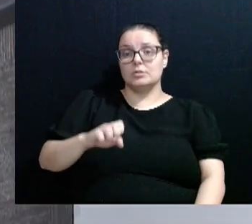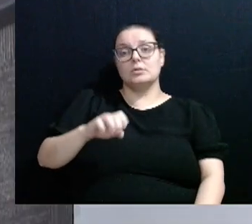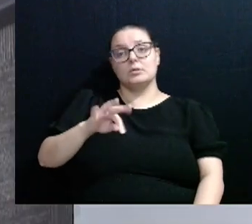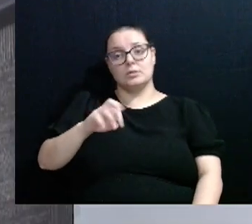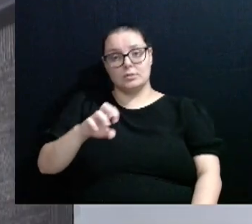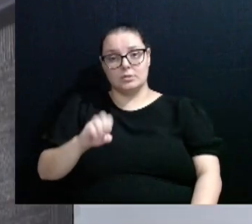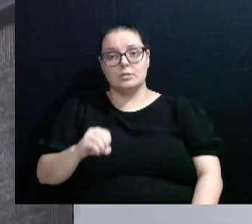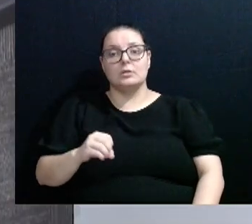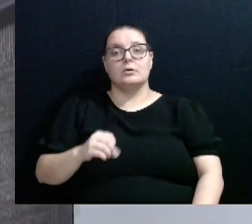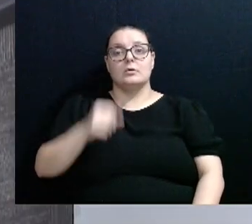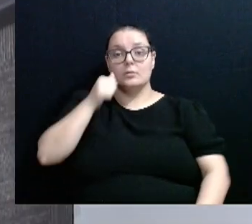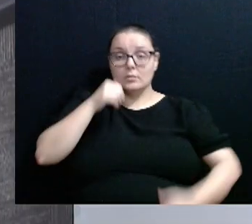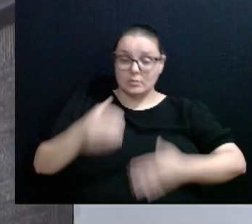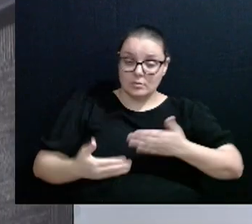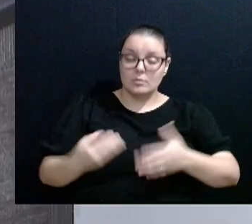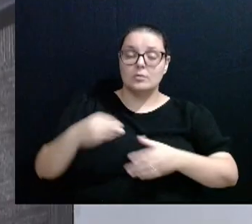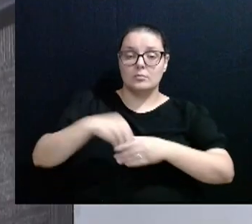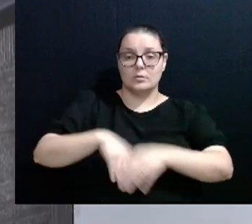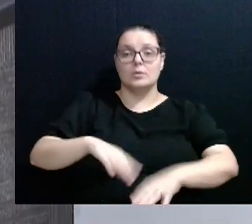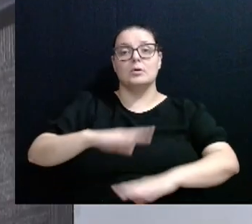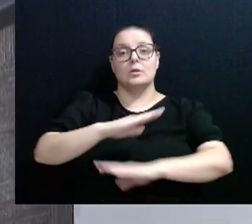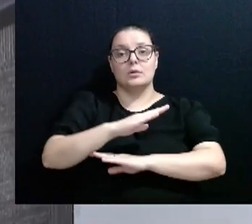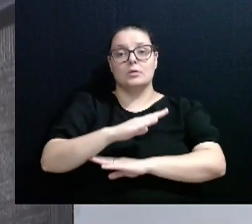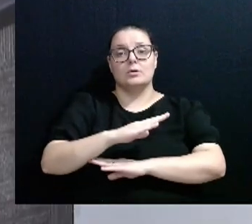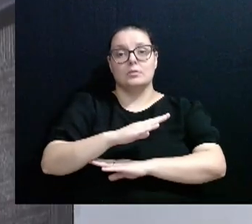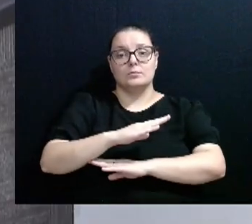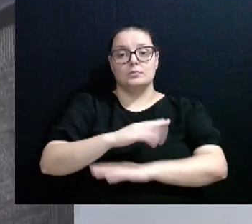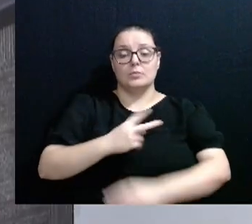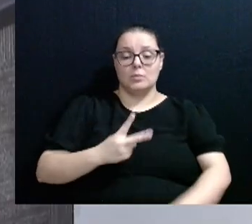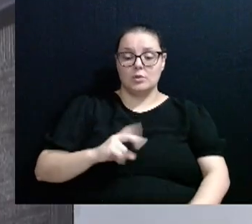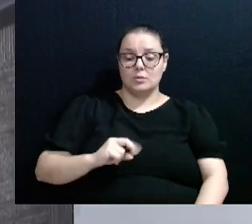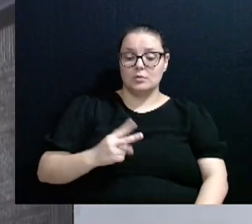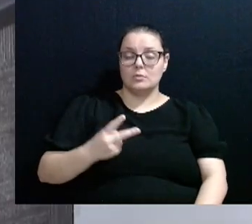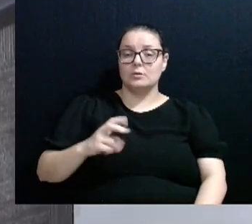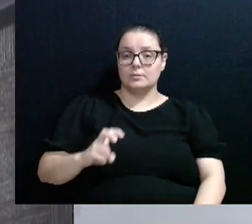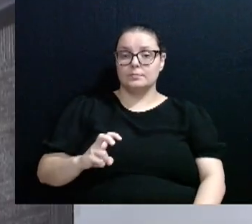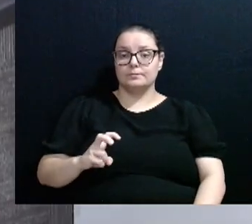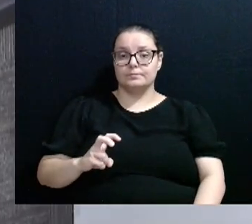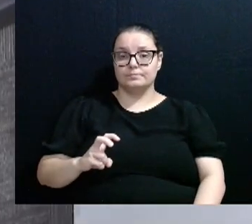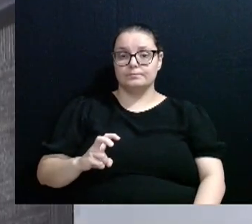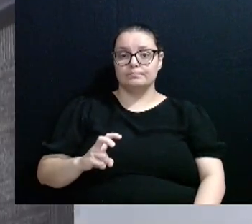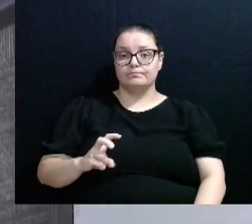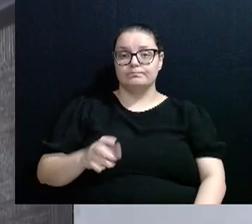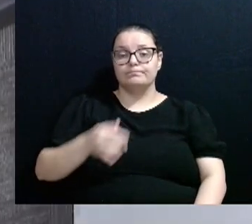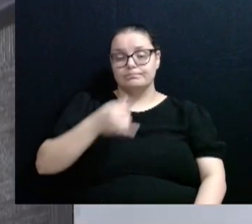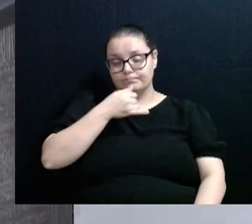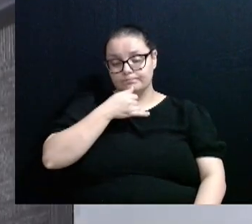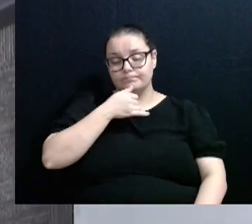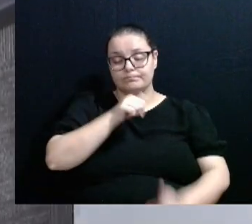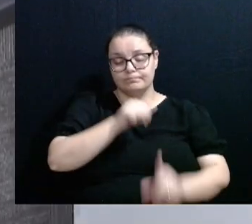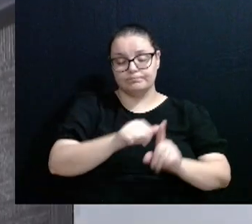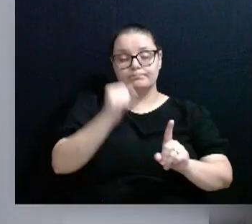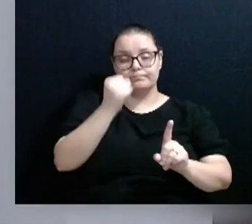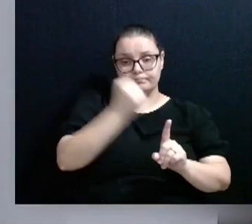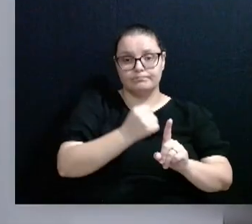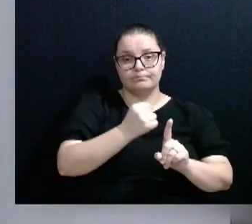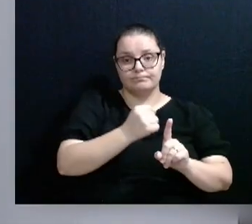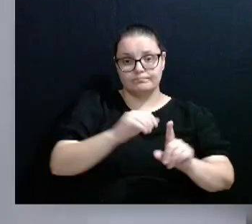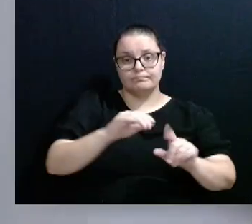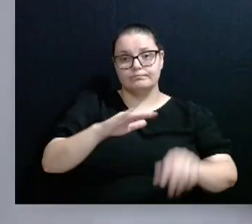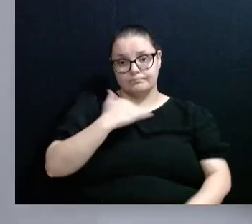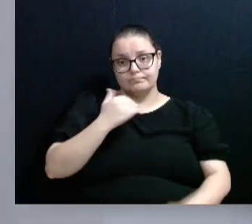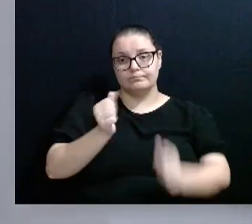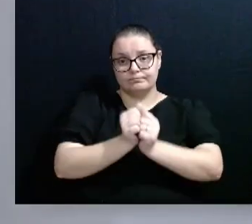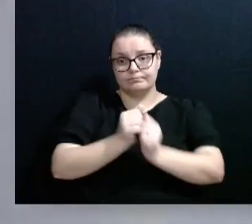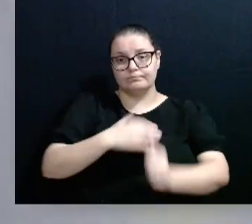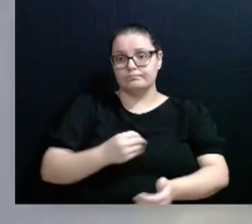aqui da casa que em 2025 sofreu um feminicídio juntamente com o seu filho. Nós tínhamos